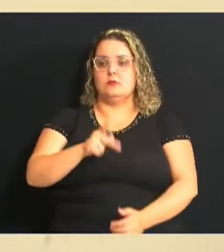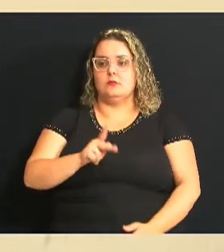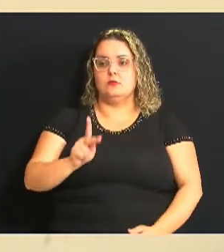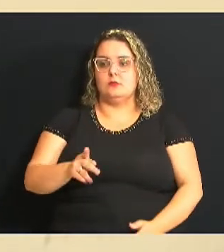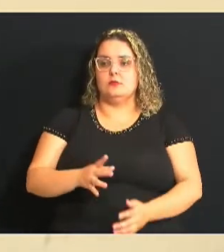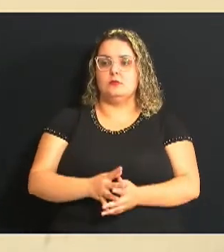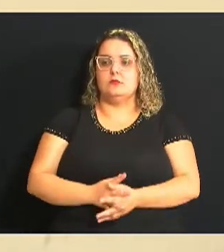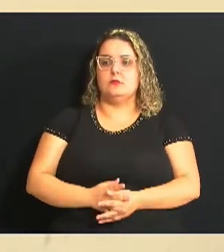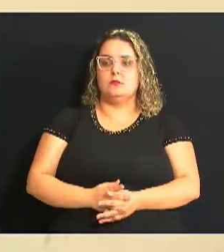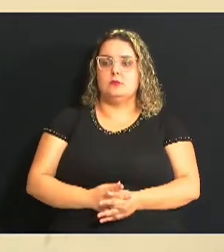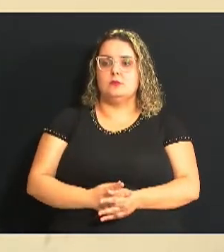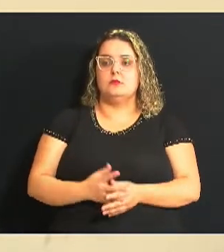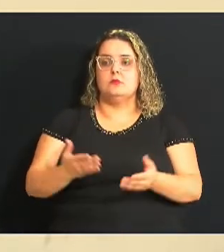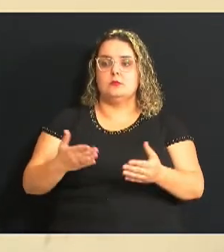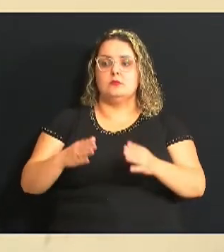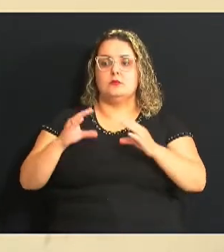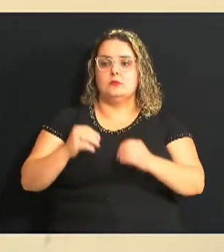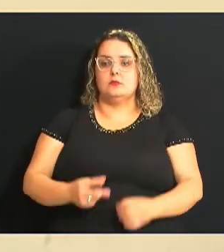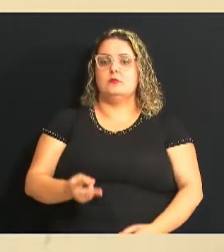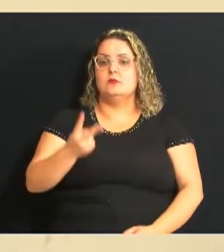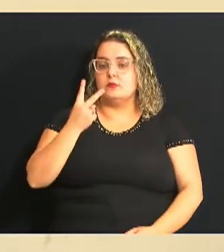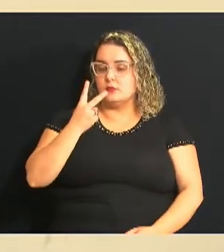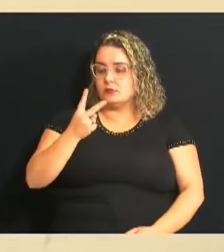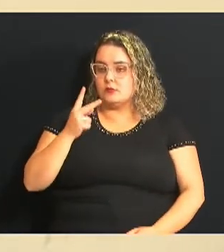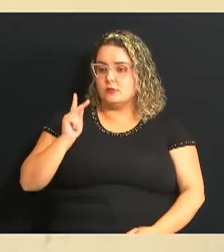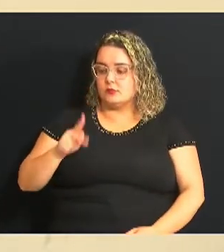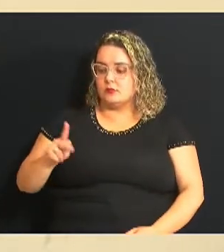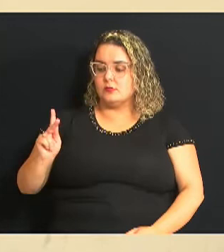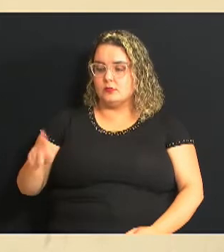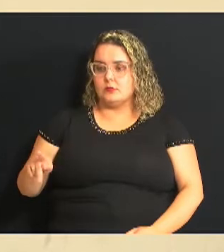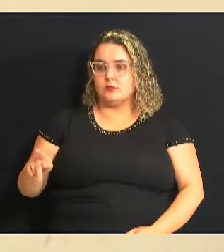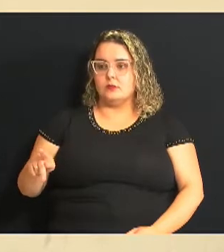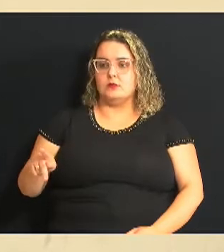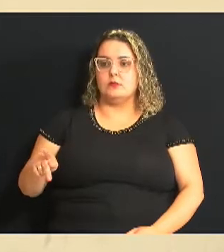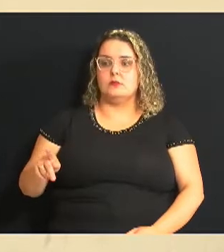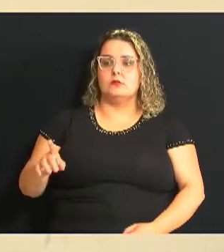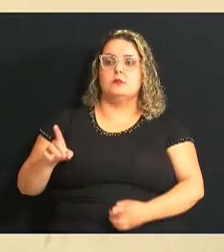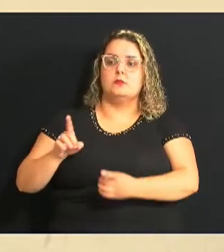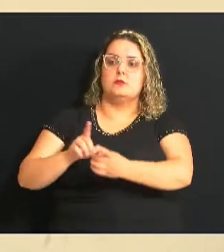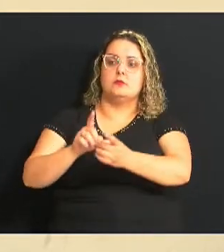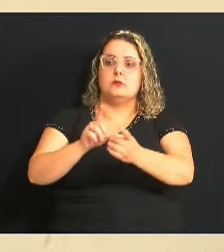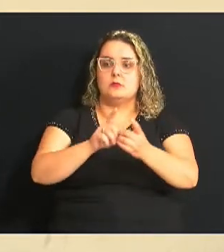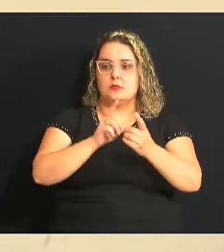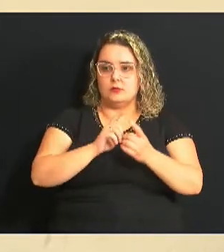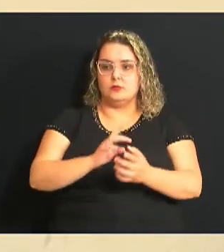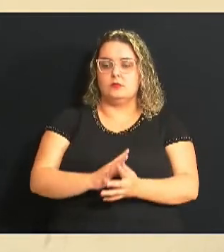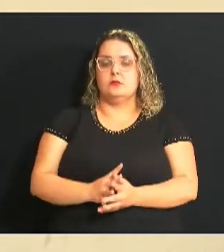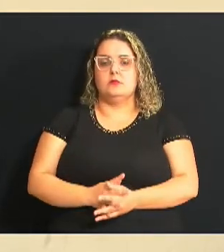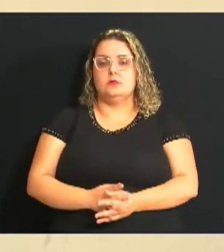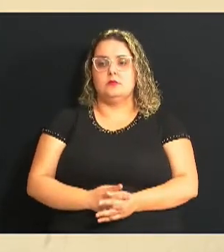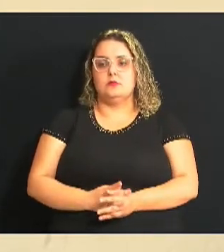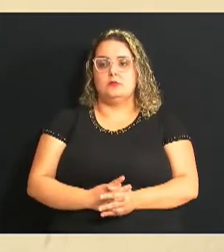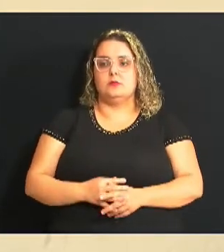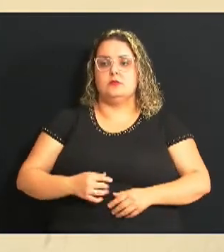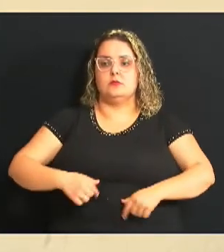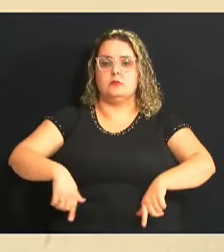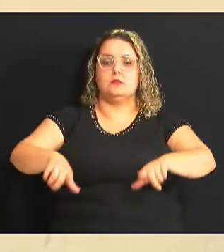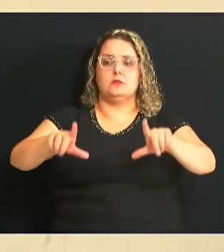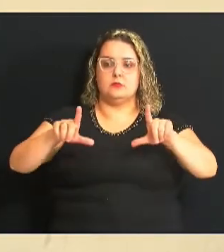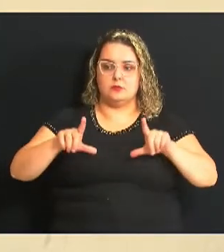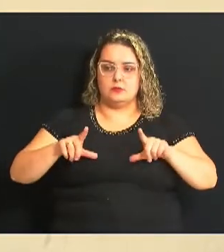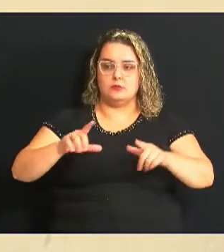E nessa noite nós temos 2 professores que serão contemplados com esses diplomas